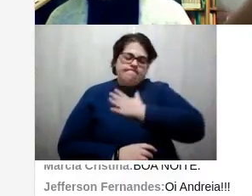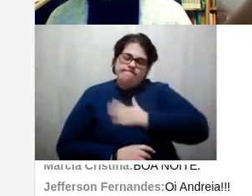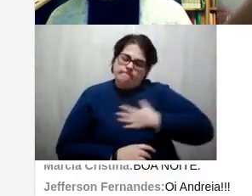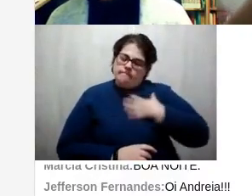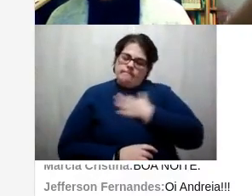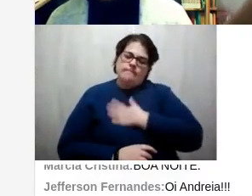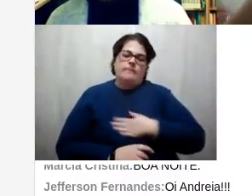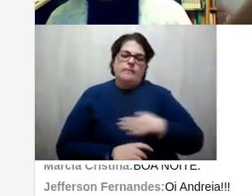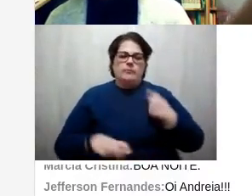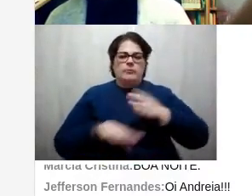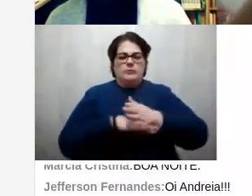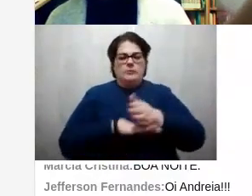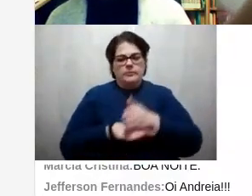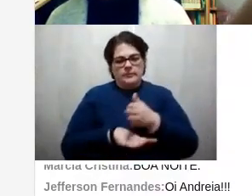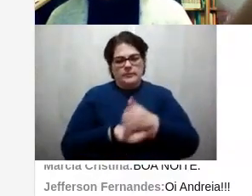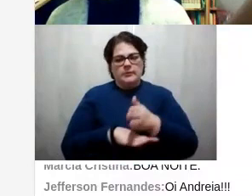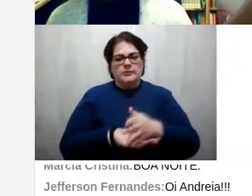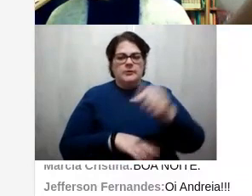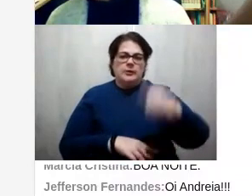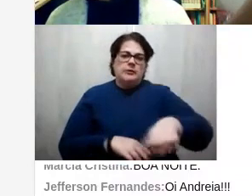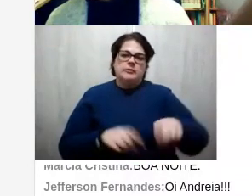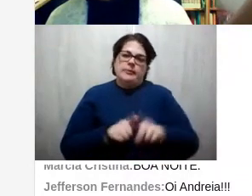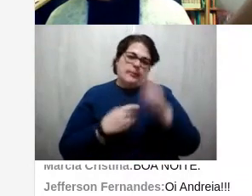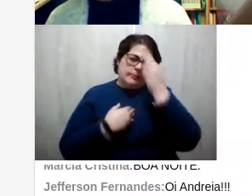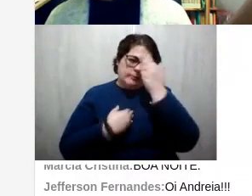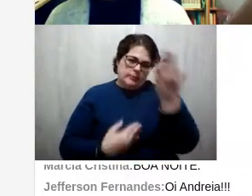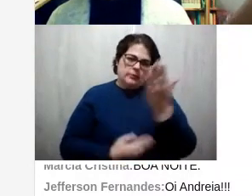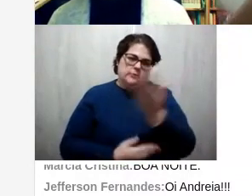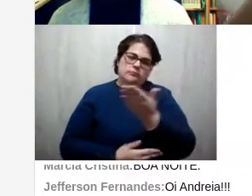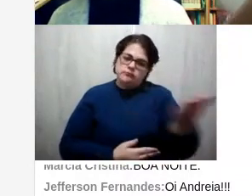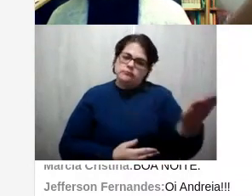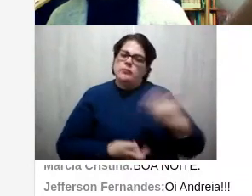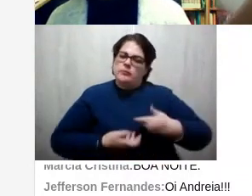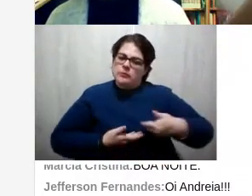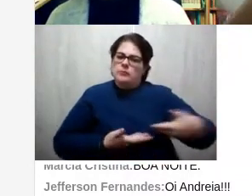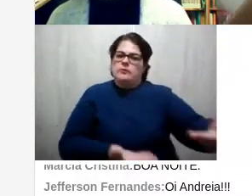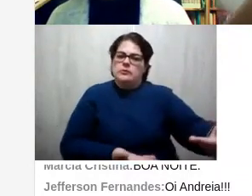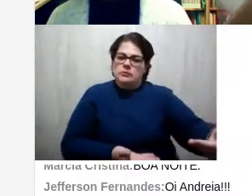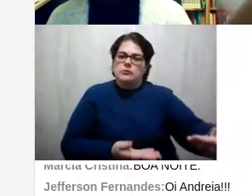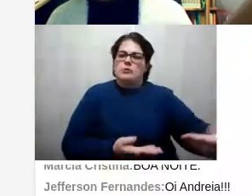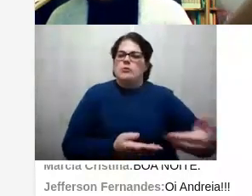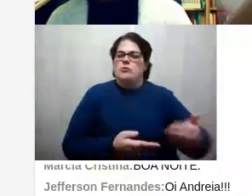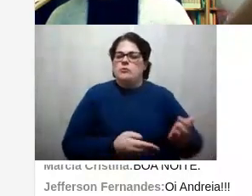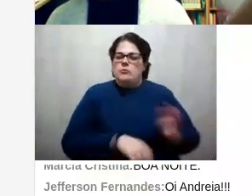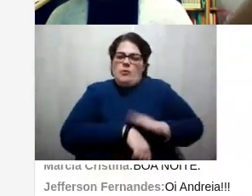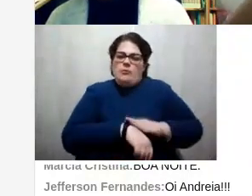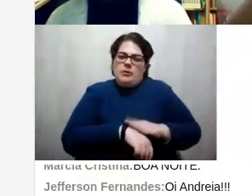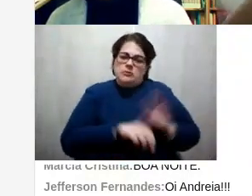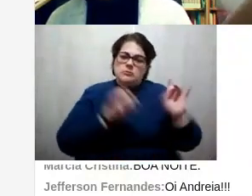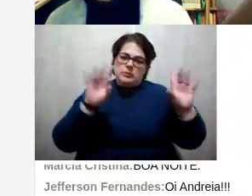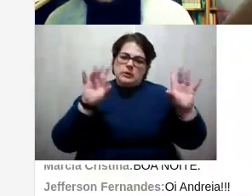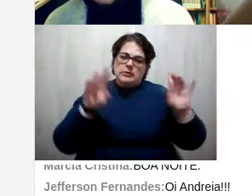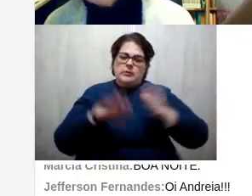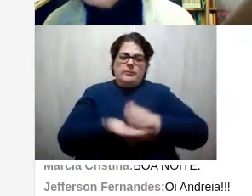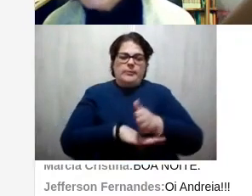desse evento. Eu agradeço a você pelo convite, por essa oportunidade de participar e ter